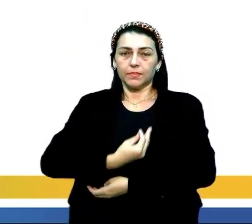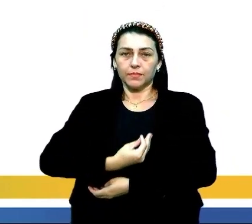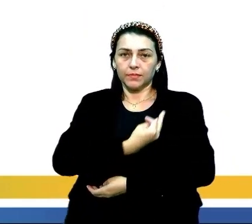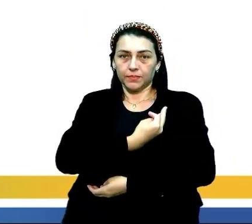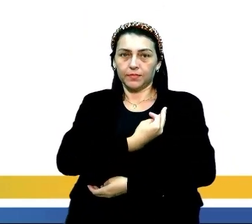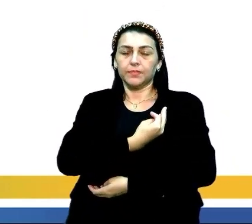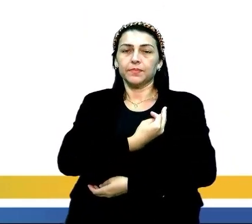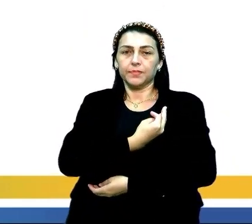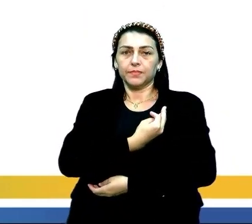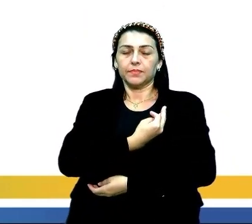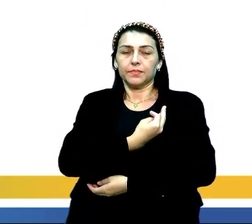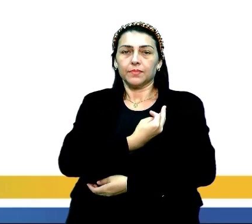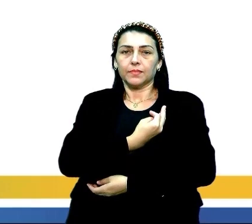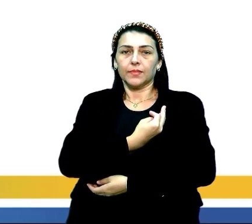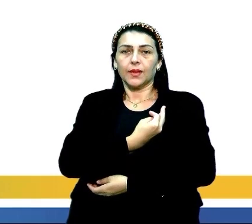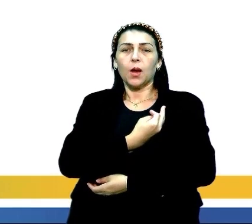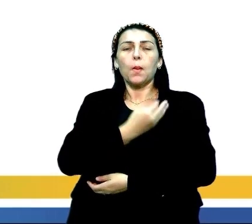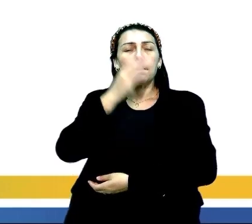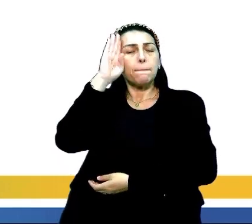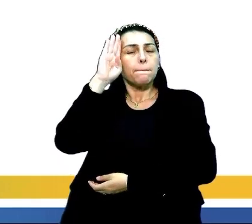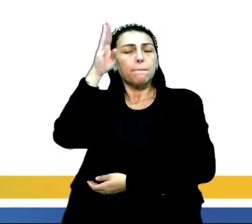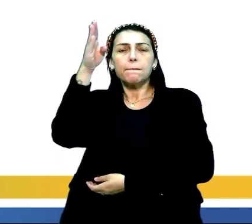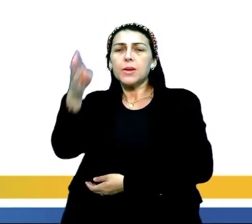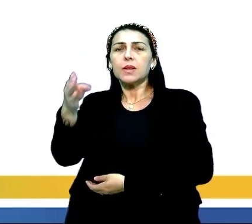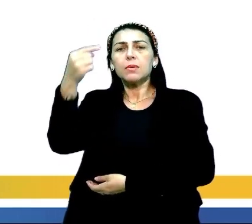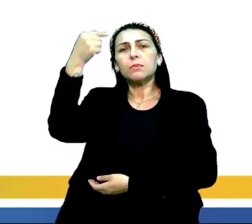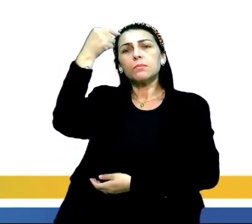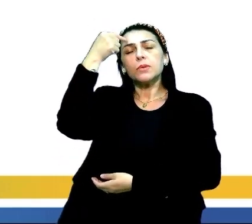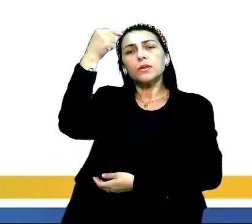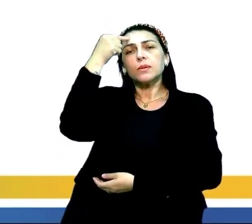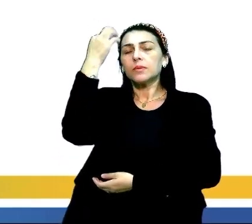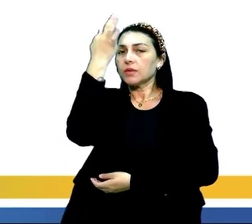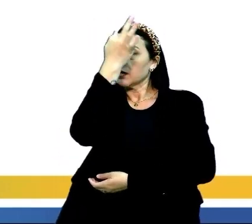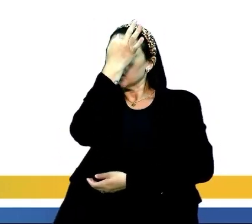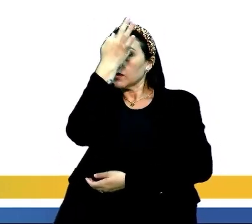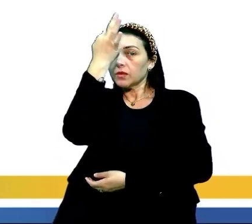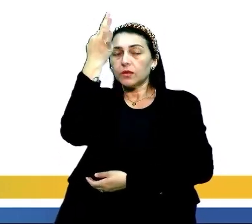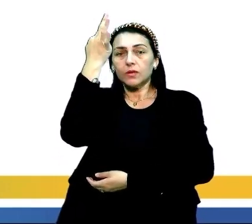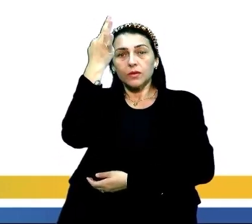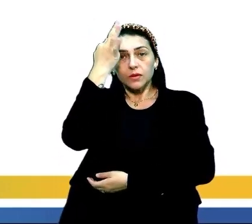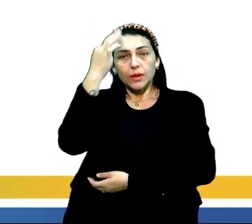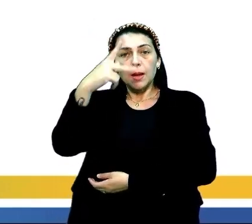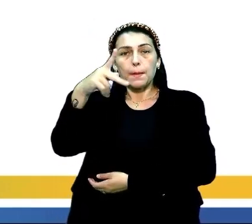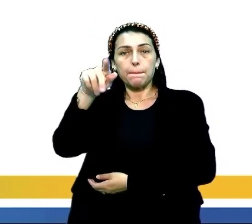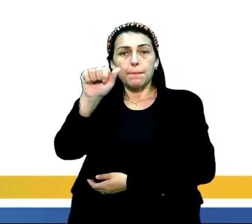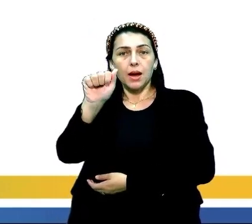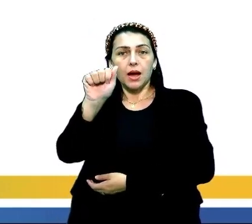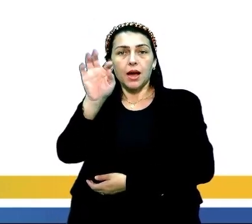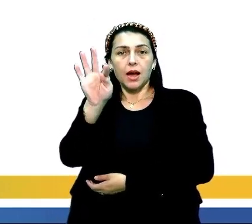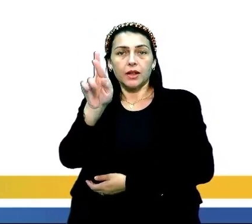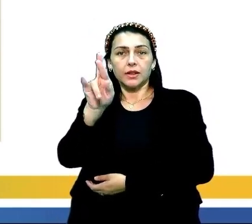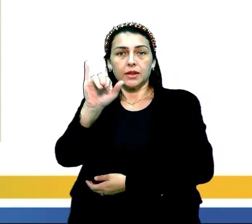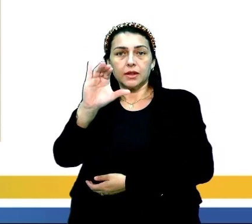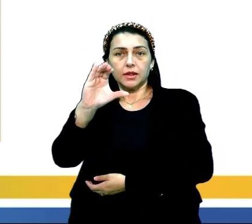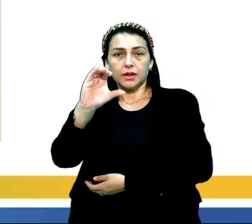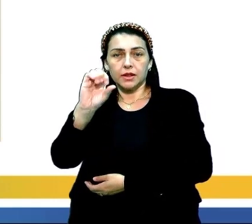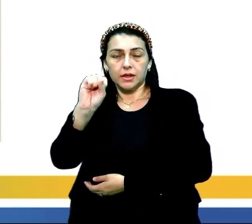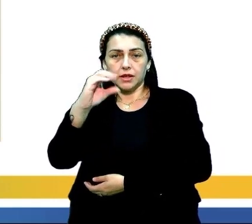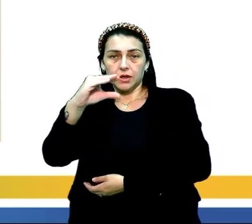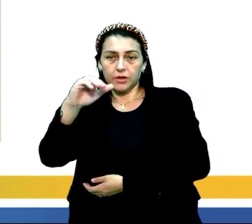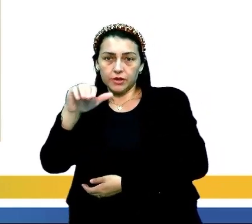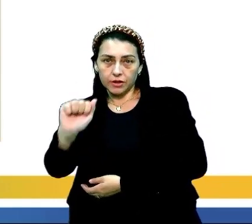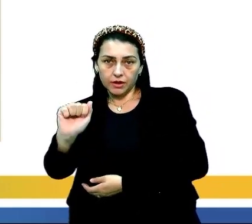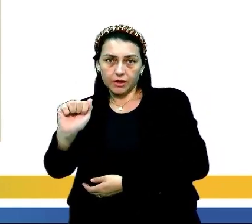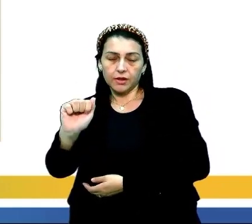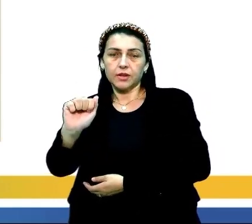Agostinho é o principal pensador da filosofia patrística. A filosofia